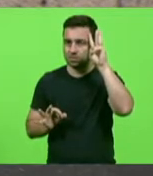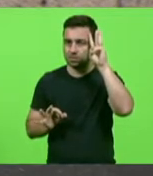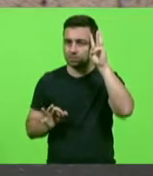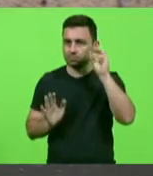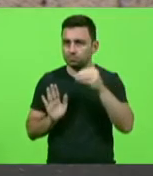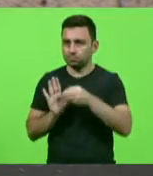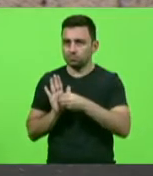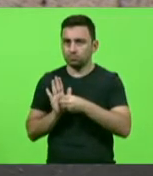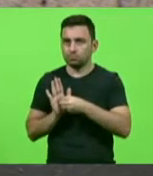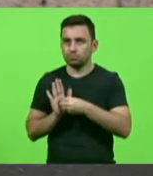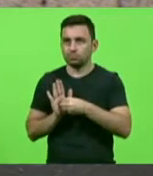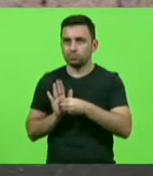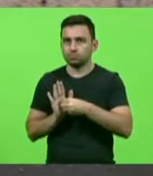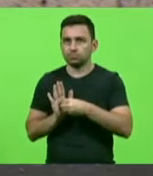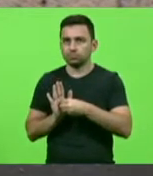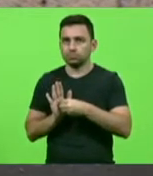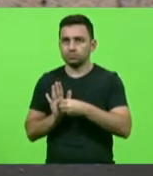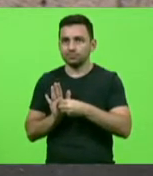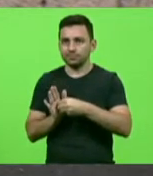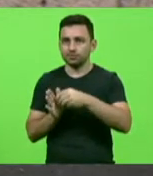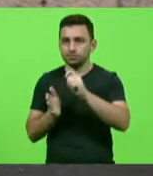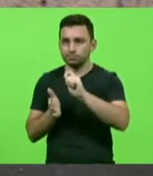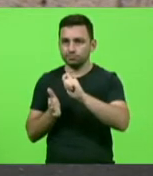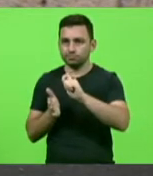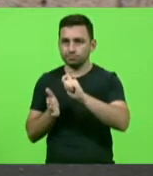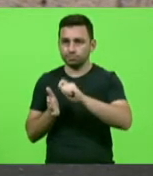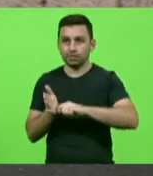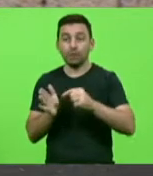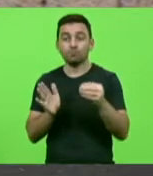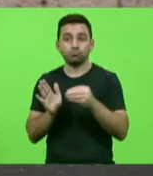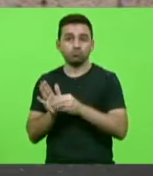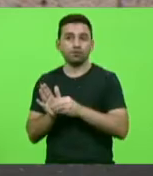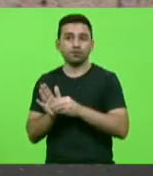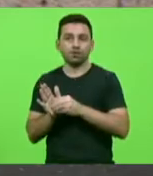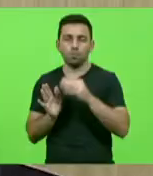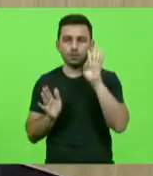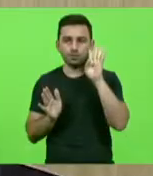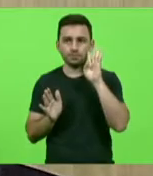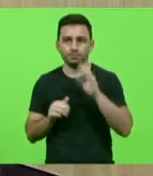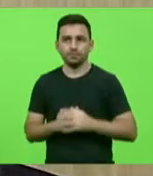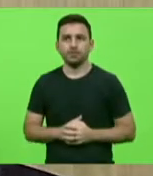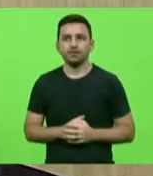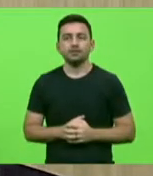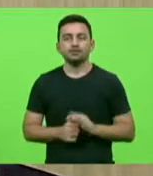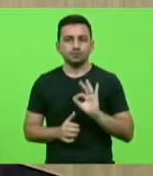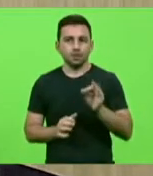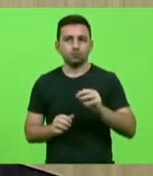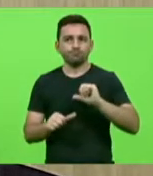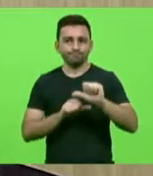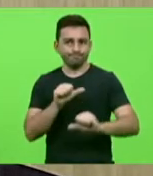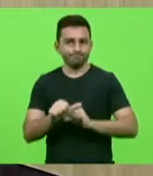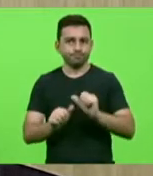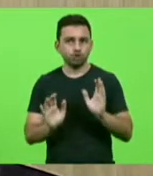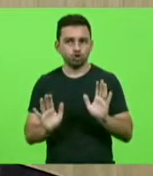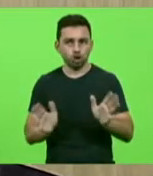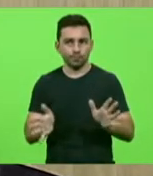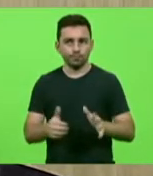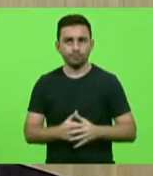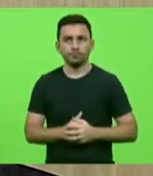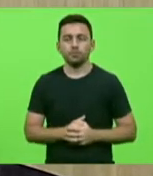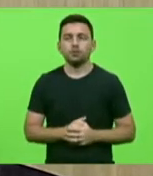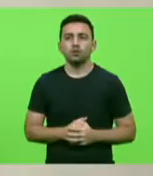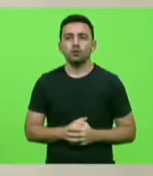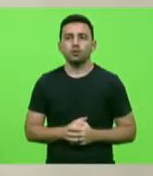Ok. Está anotado quarta-feira aqui. Ok, deputado, feita a correção. Dou